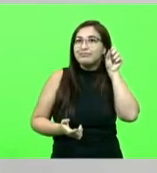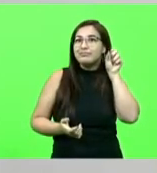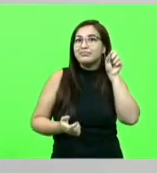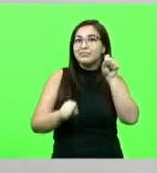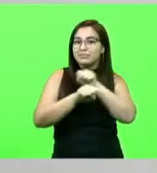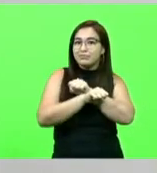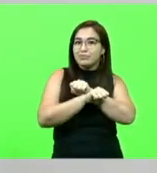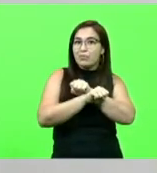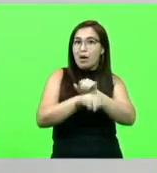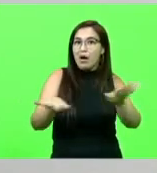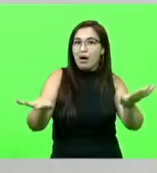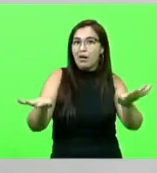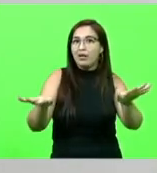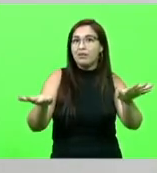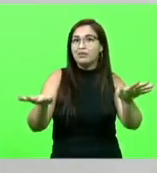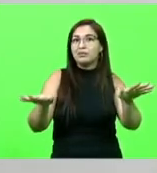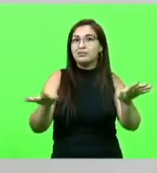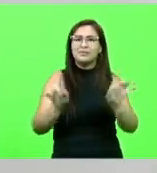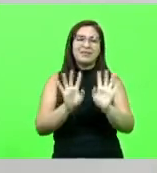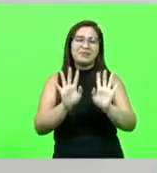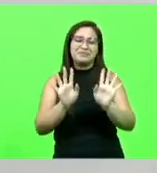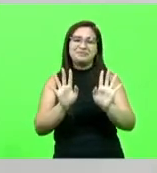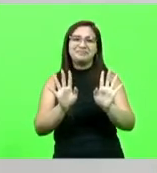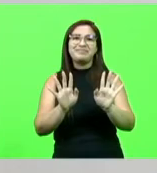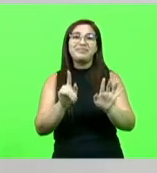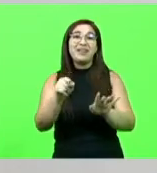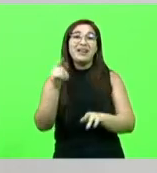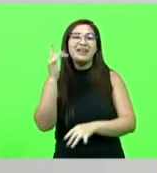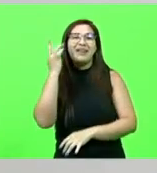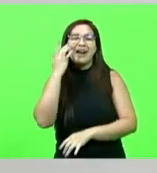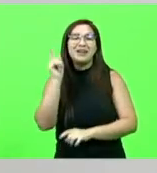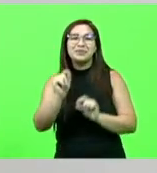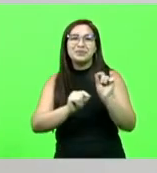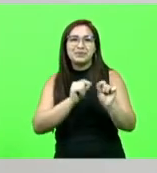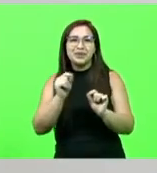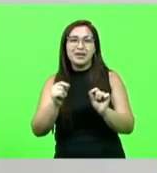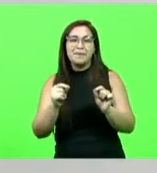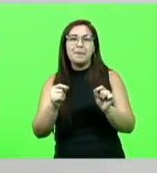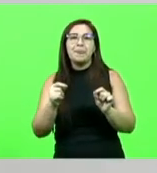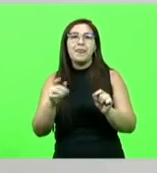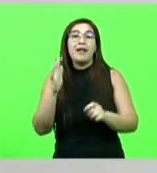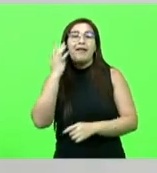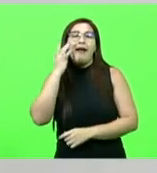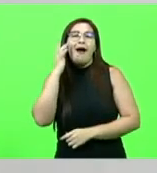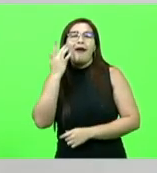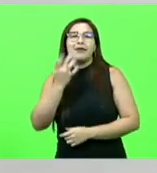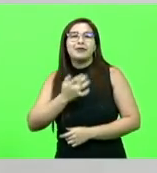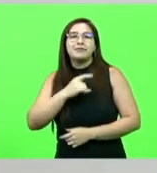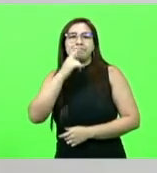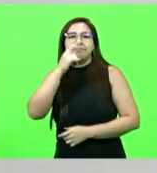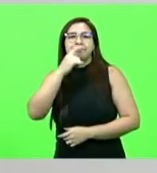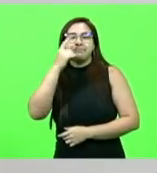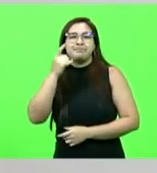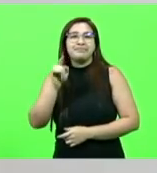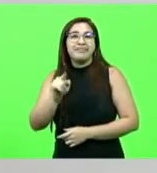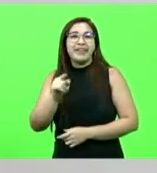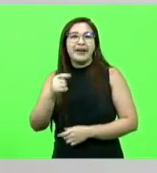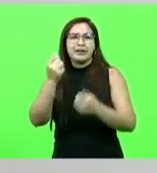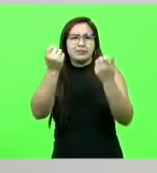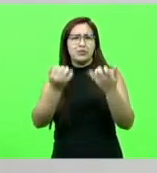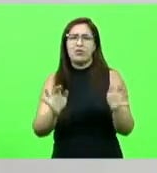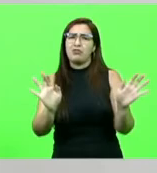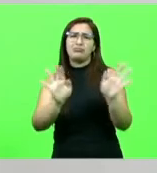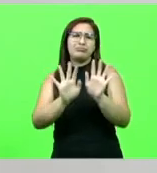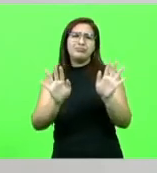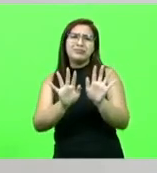despacha. Mas não, ele se achou agora, Lewandowski se achou agora. Lewandowski disse assim: não, e